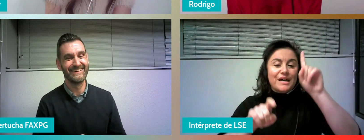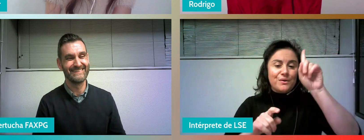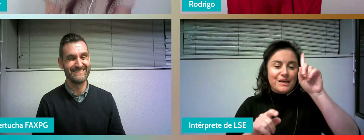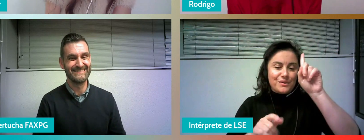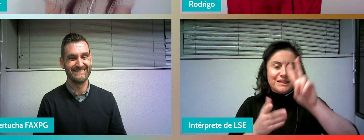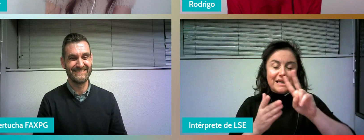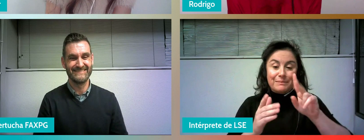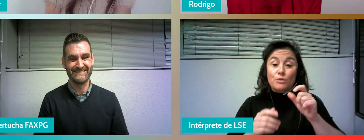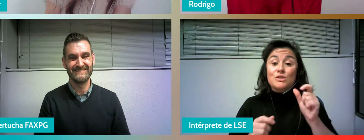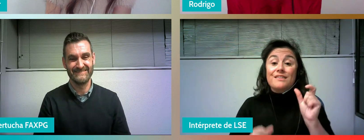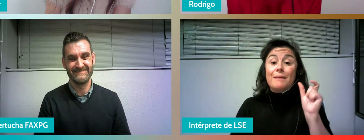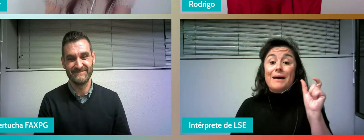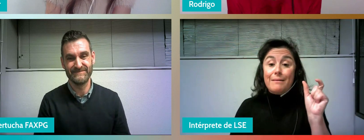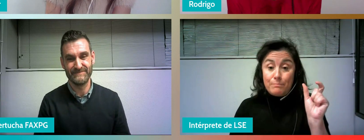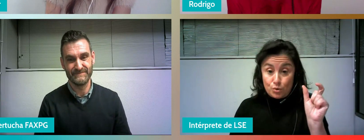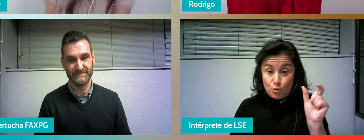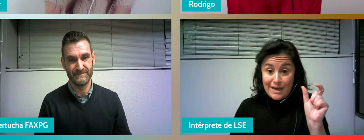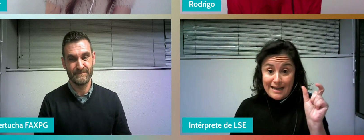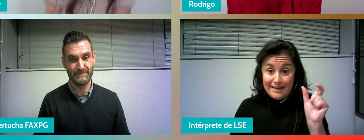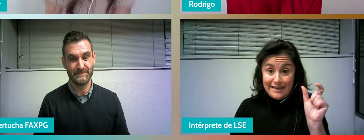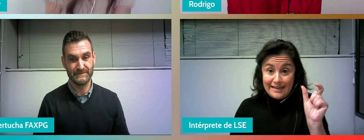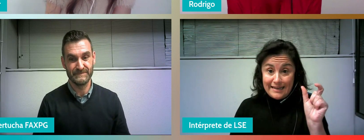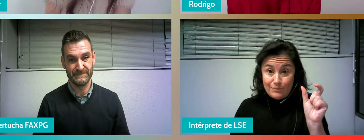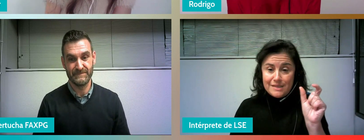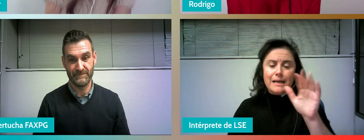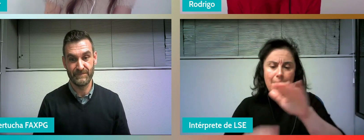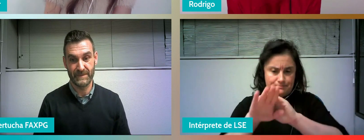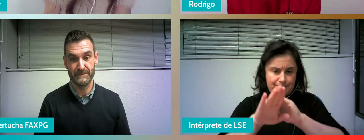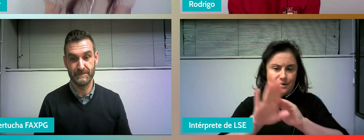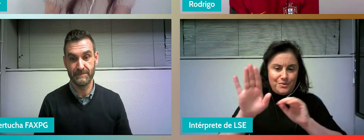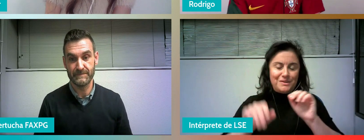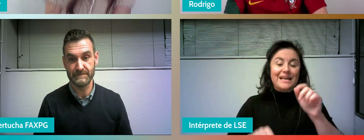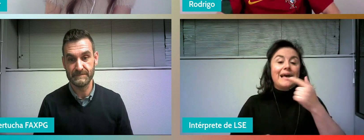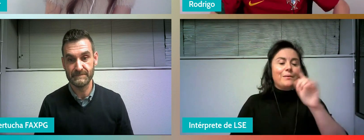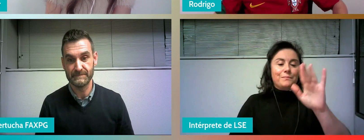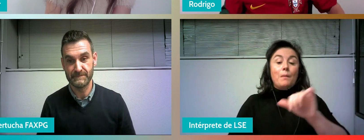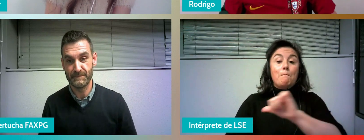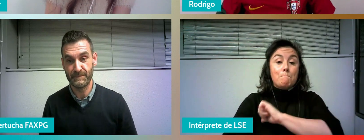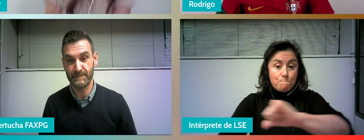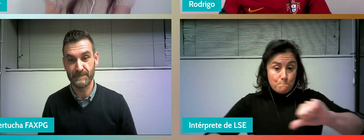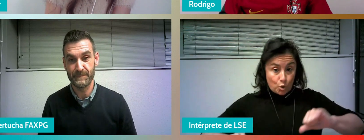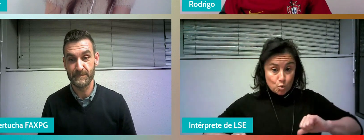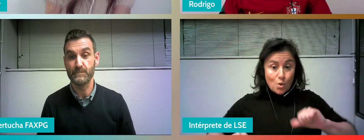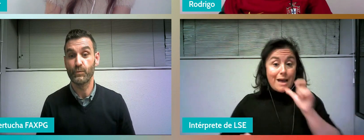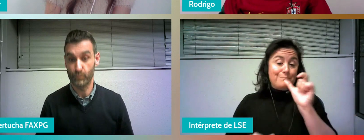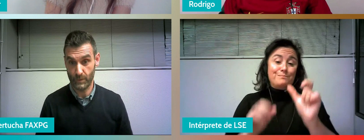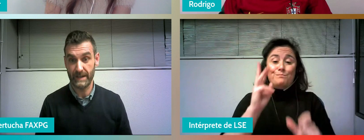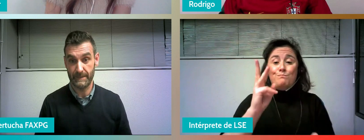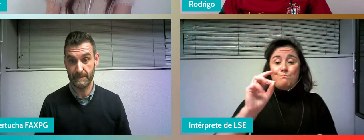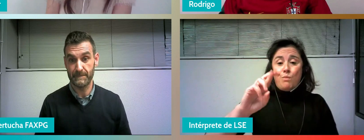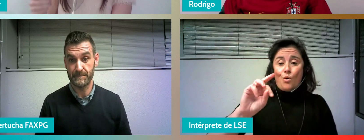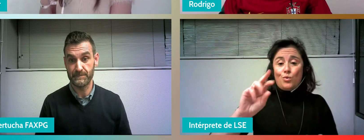Perdão, erro de intérprete. Como se diz a palavra Portugal? Em sí. Em inglês, ah, erro de...